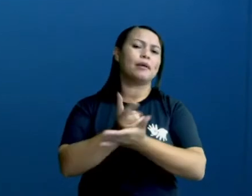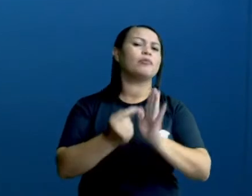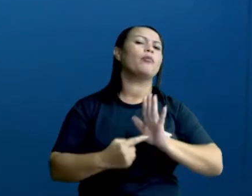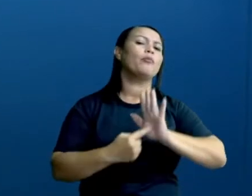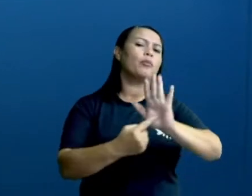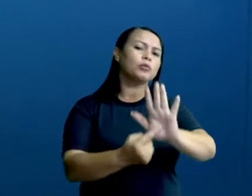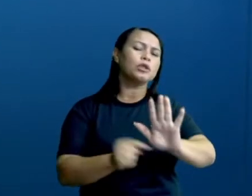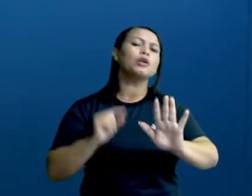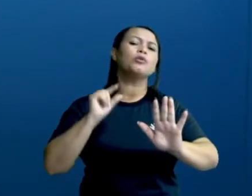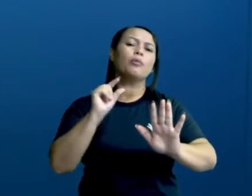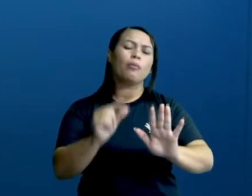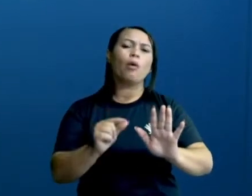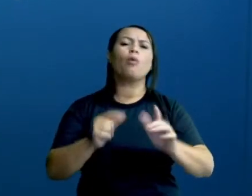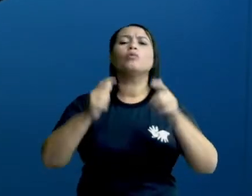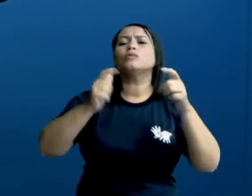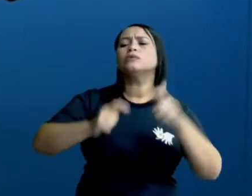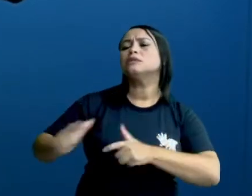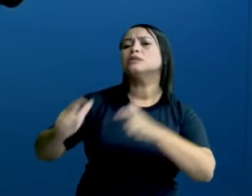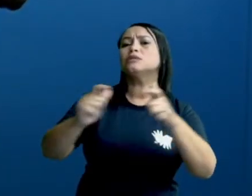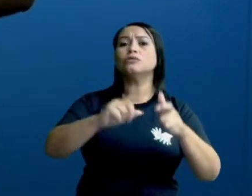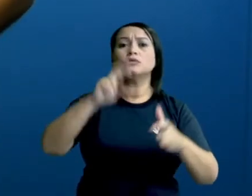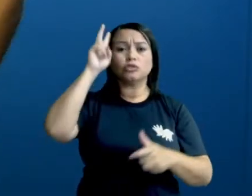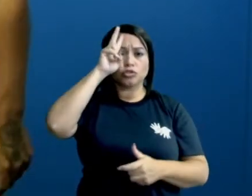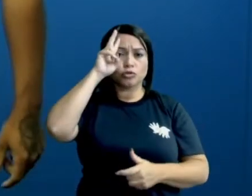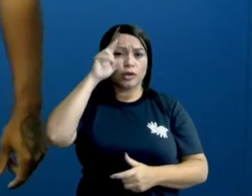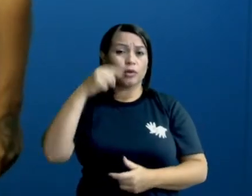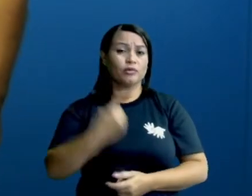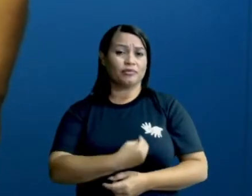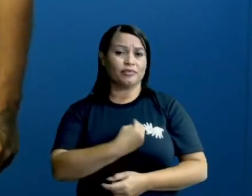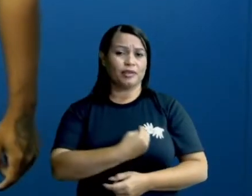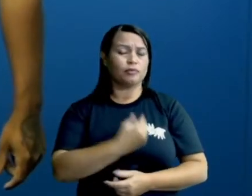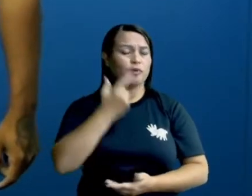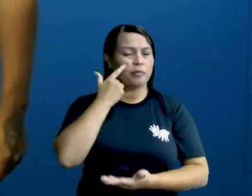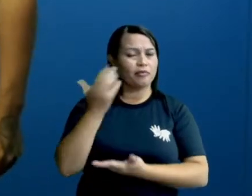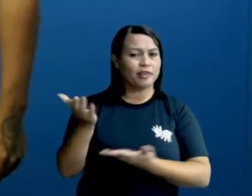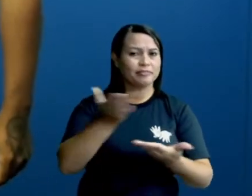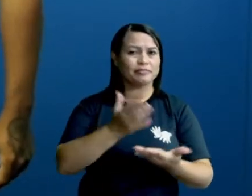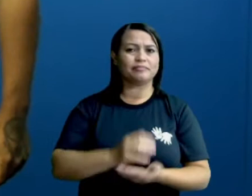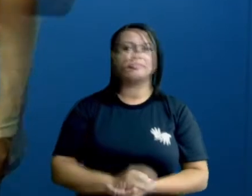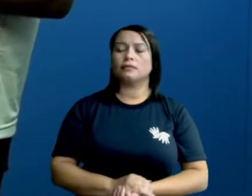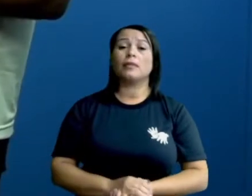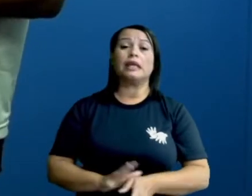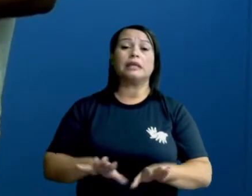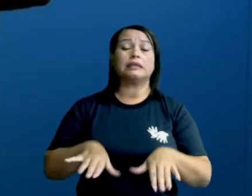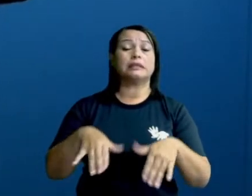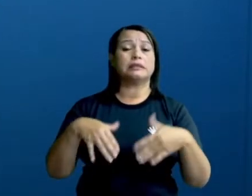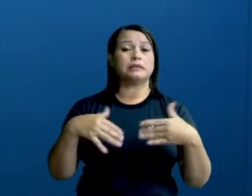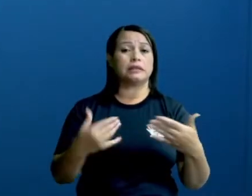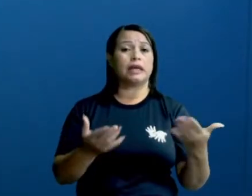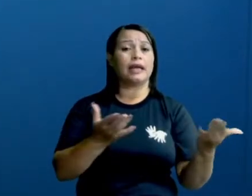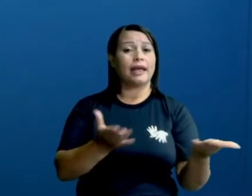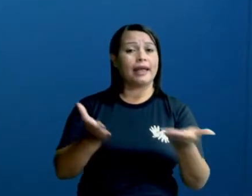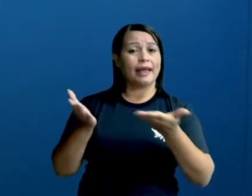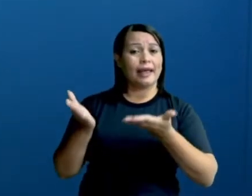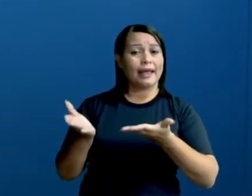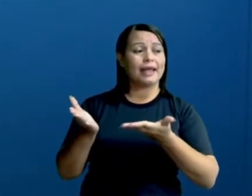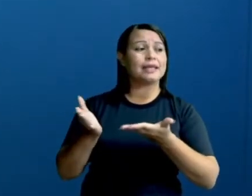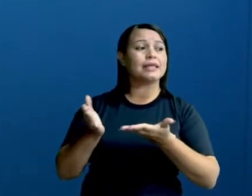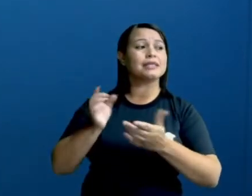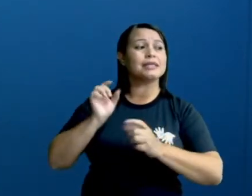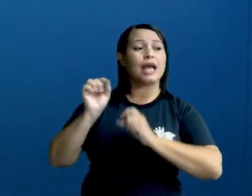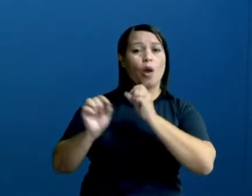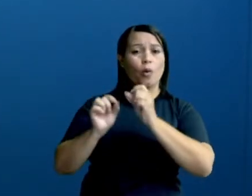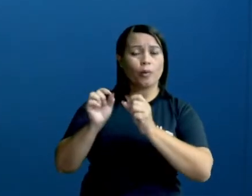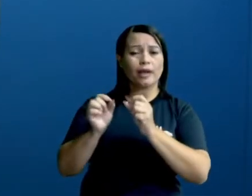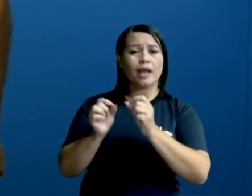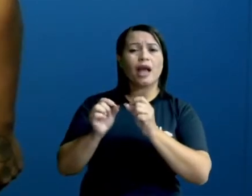né, dessa história dos locais onde a gente vive. Vamos lá, vamos prosseguindo. Pois bem, esse aqui é um trechinho do